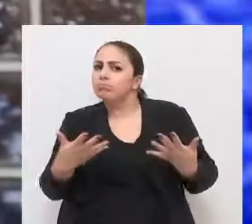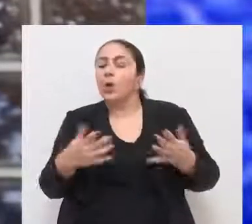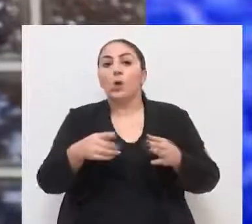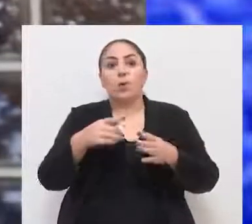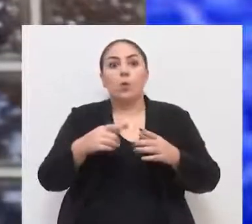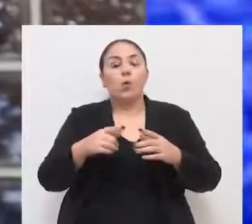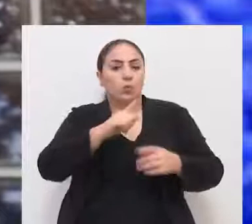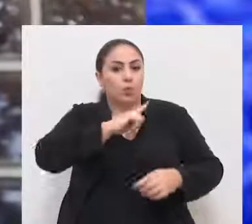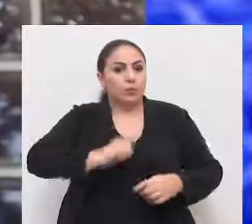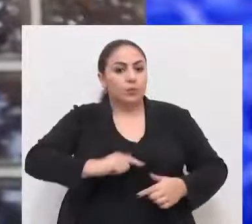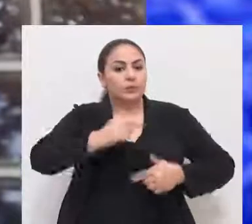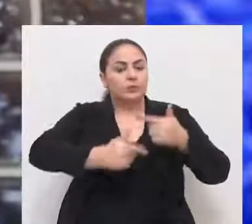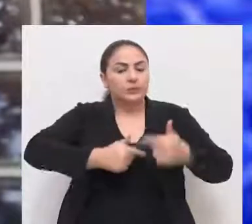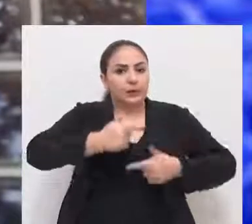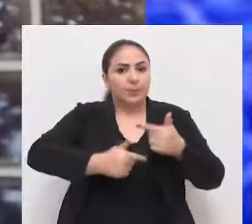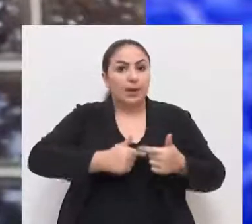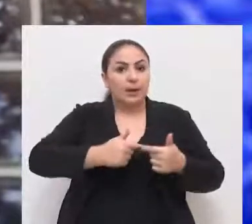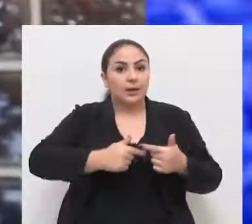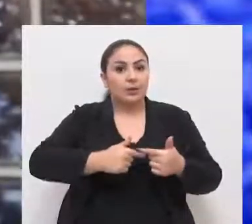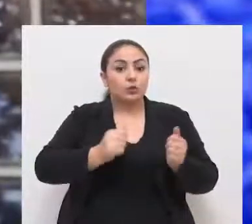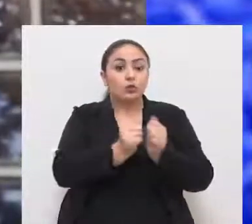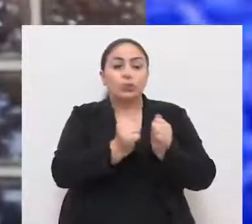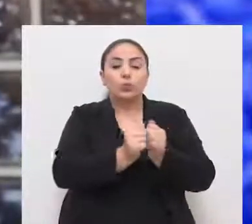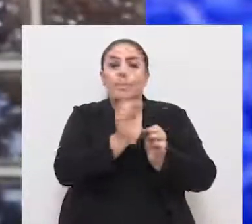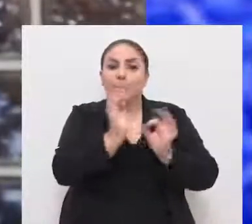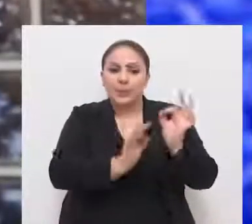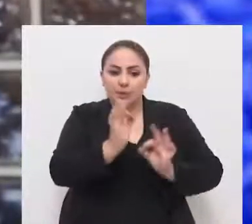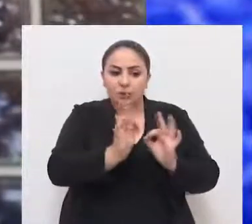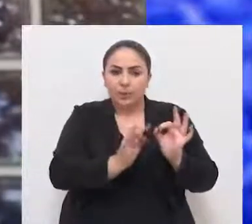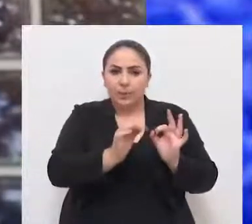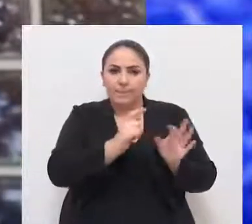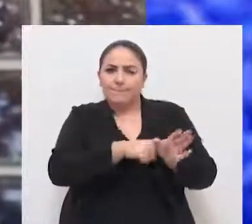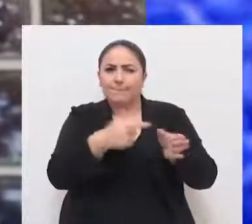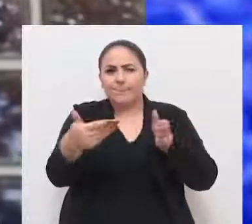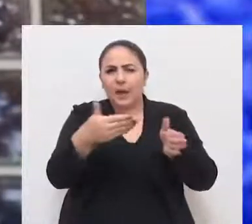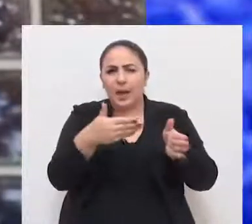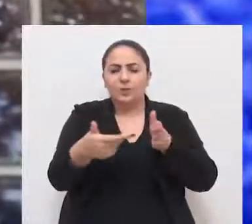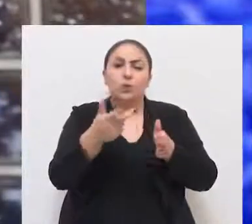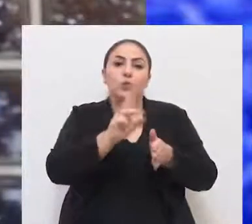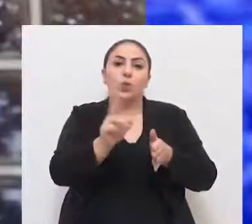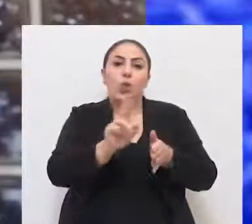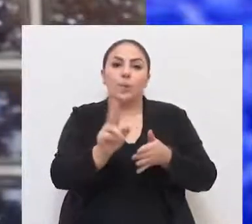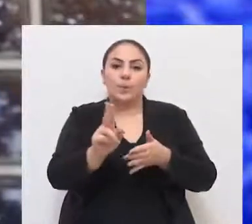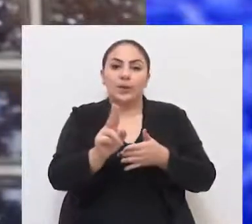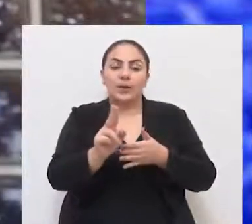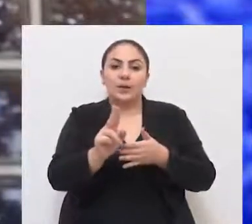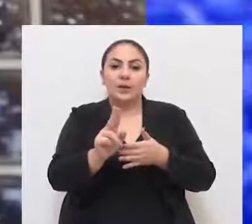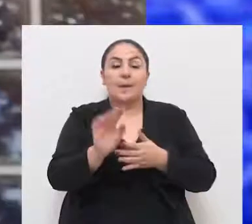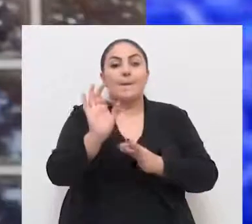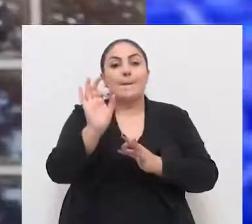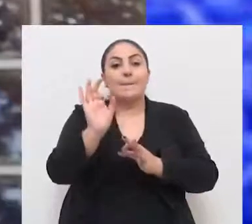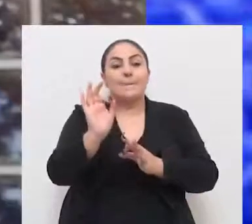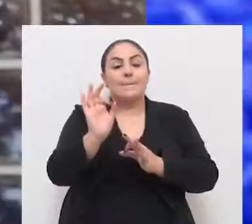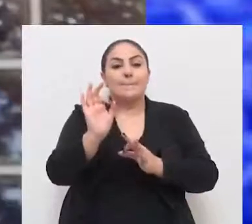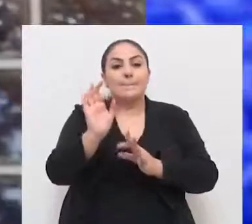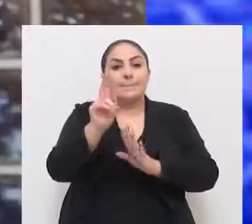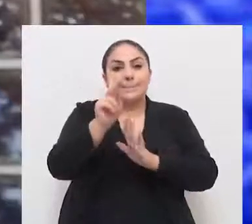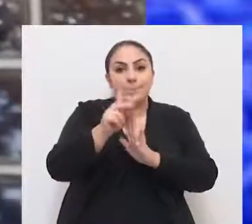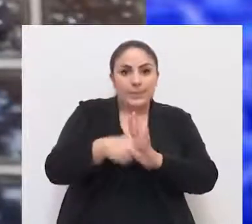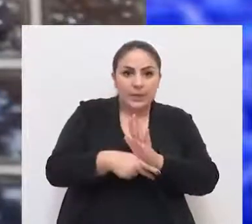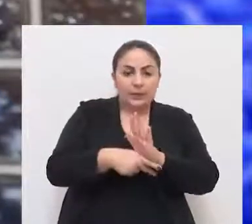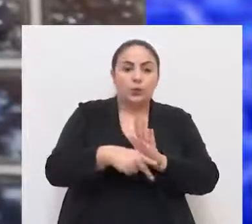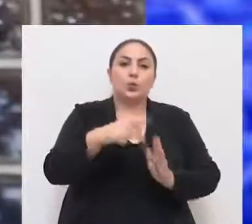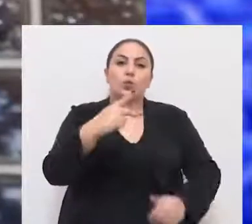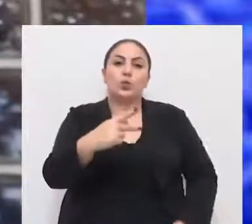governo trabalha com um planejamento de médio prazo, chamado Plano